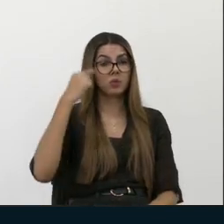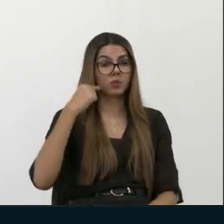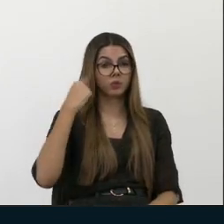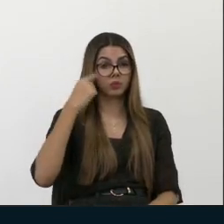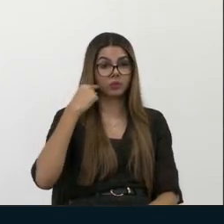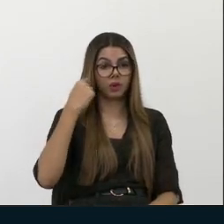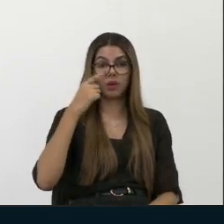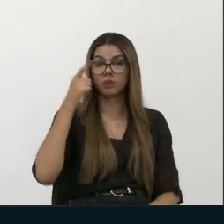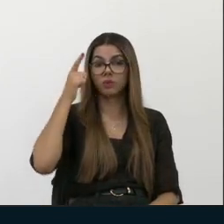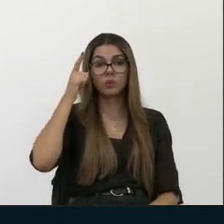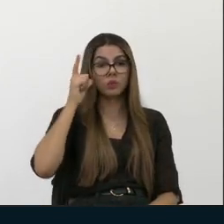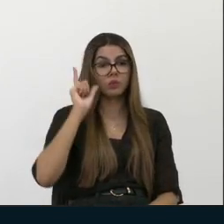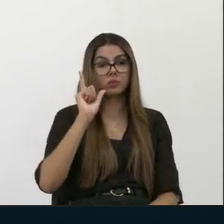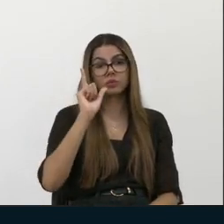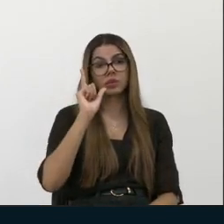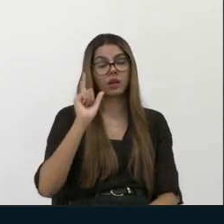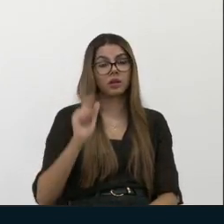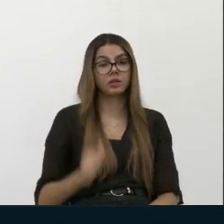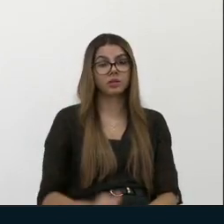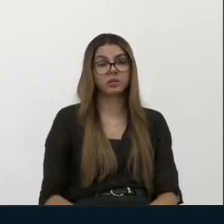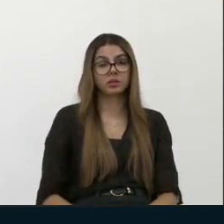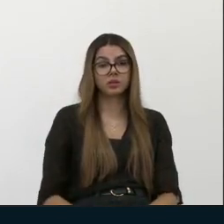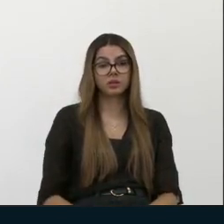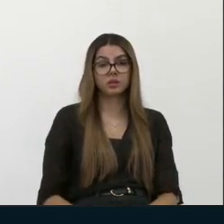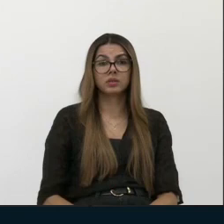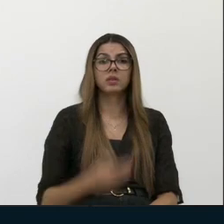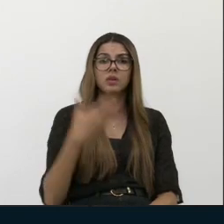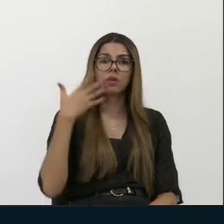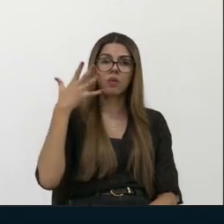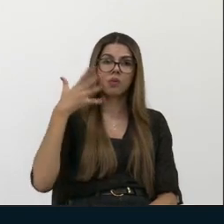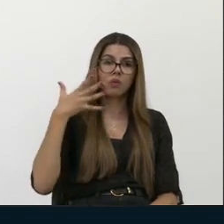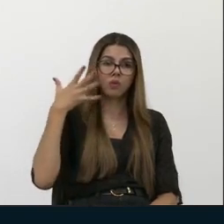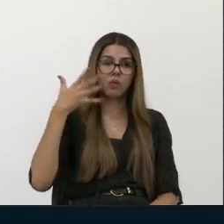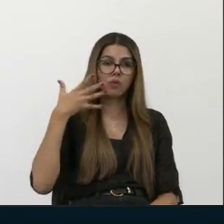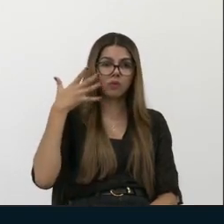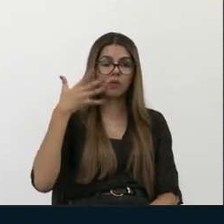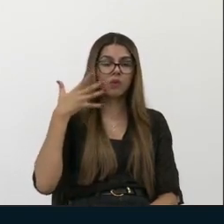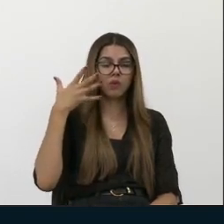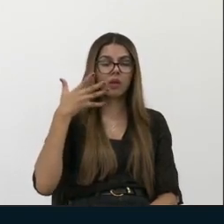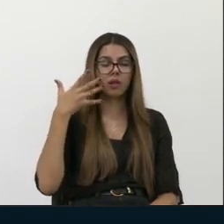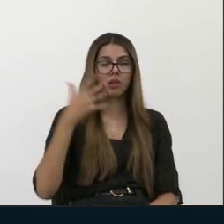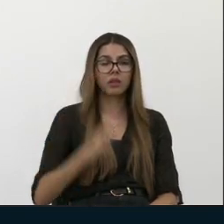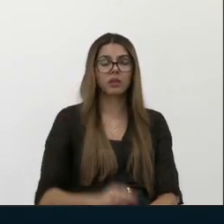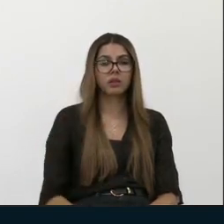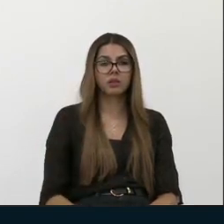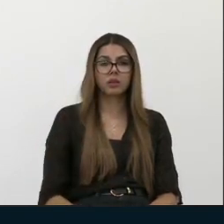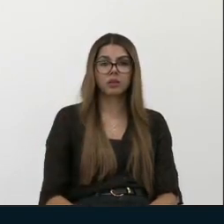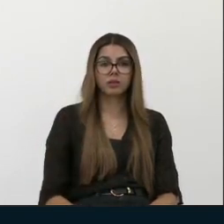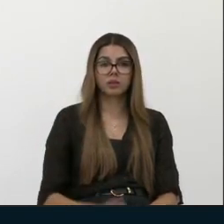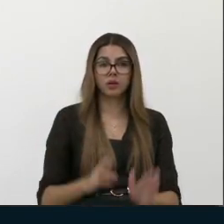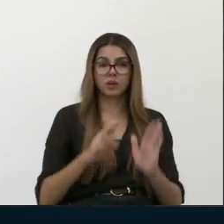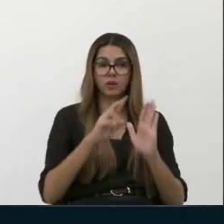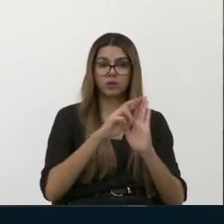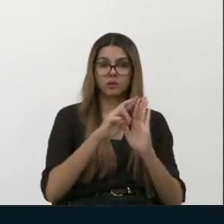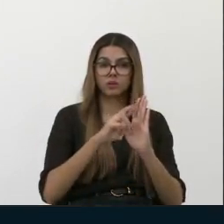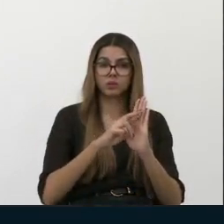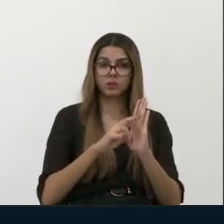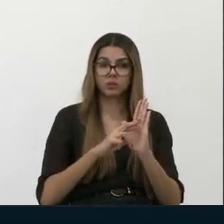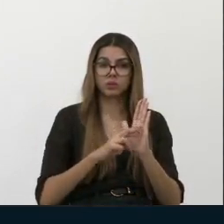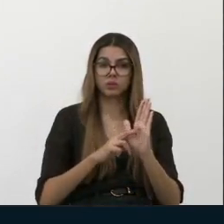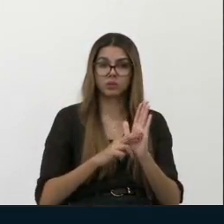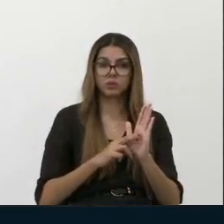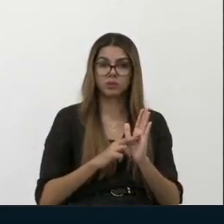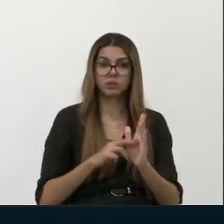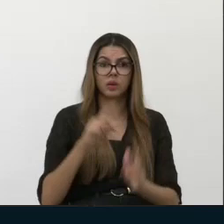não consiga fazer a sustentação oral dos seus recursos perante o tribunal. E qual é o